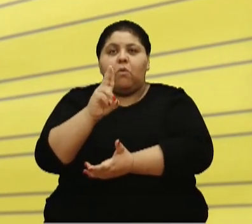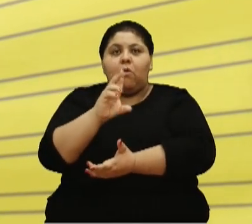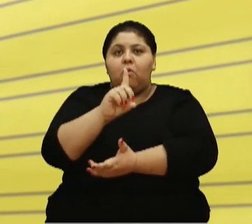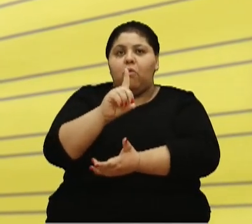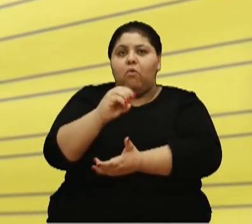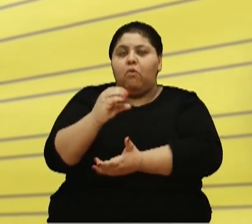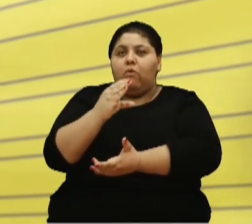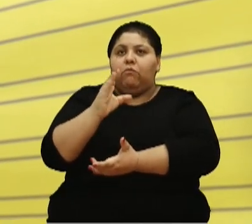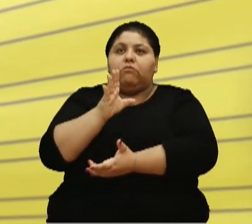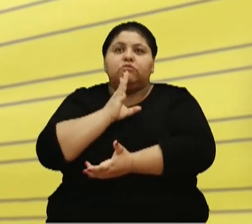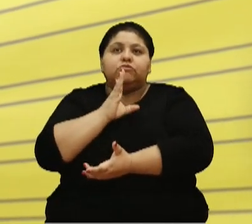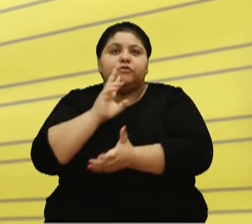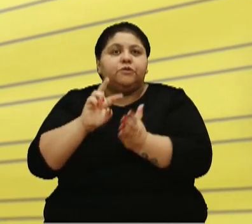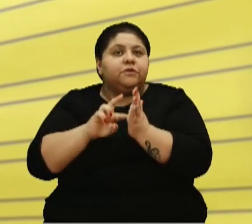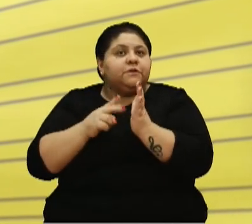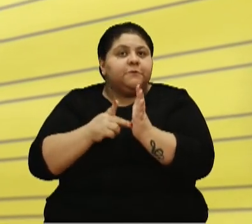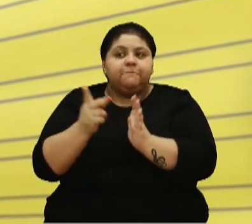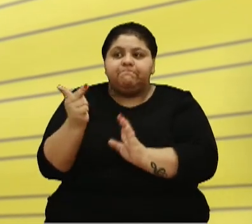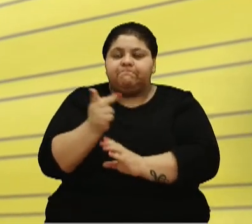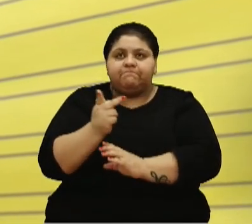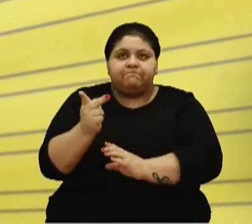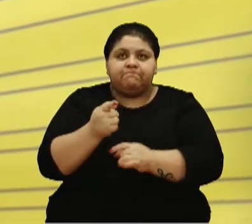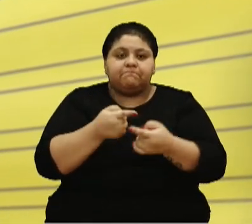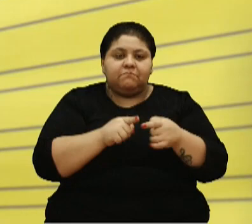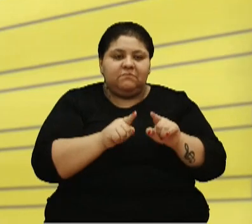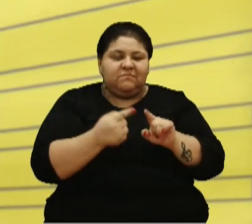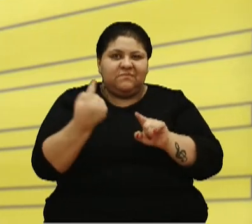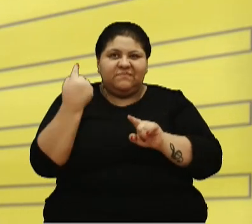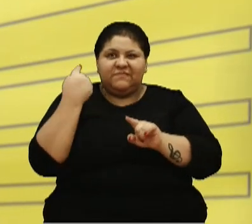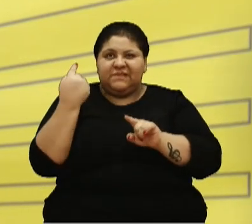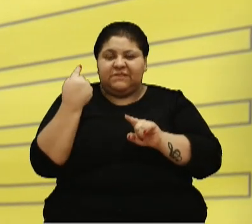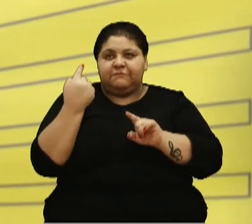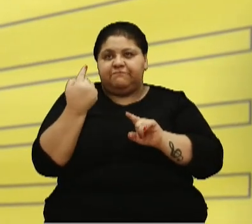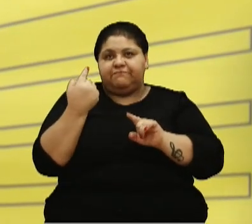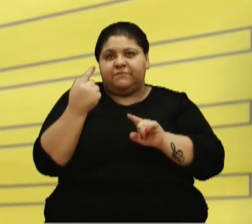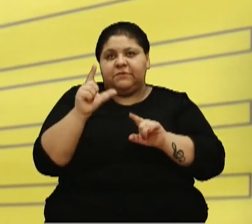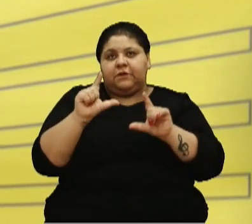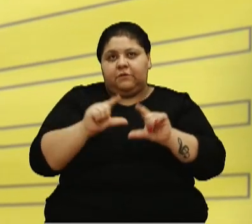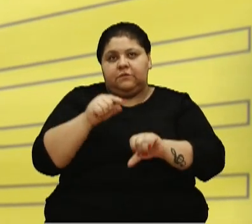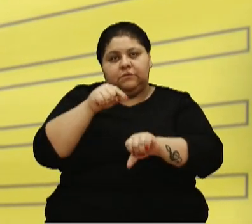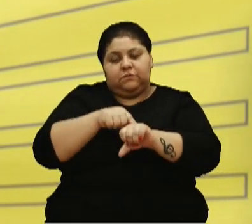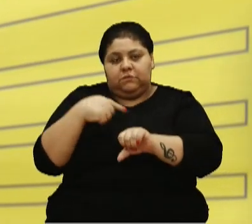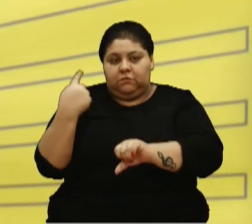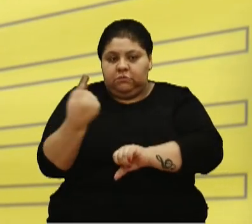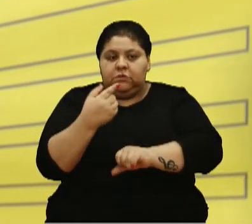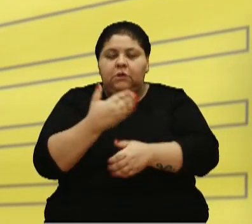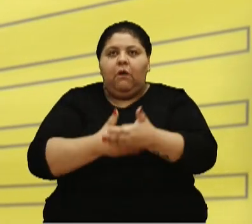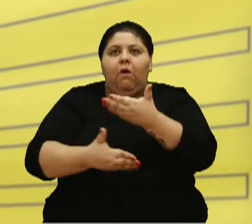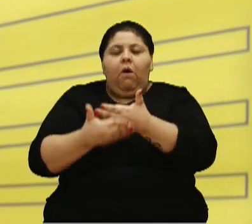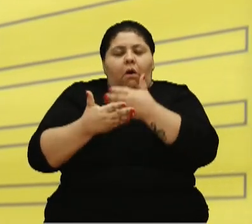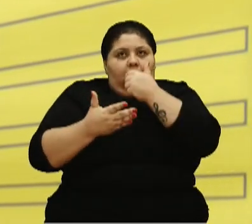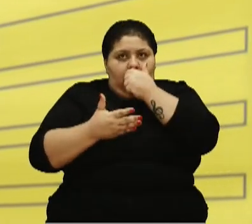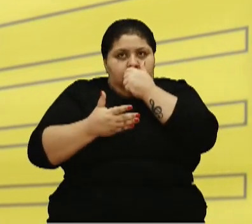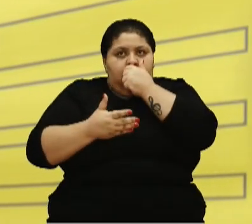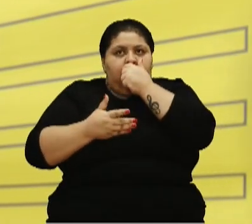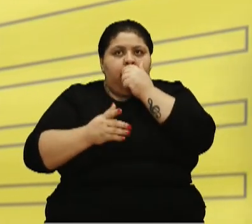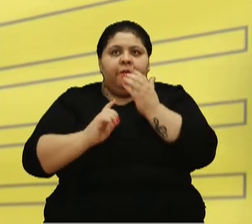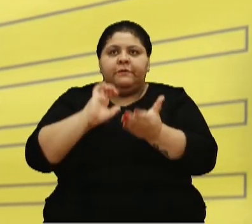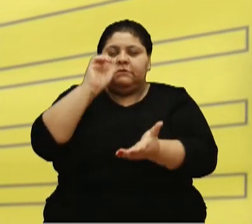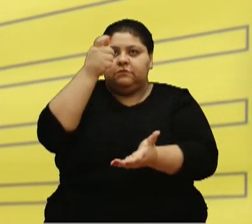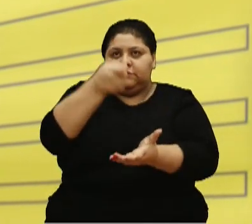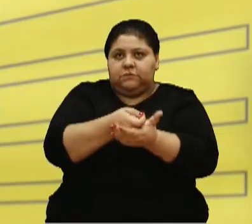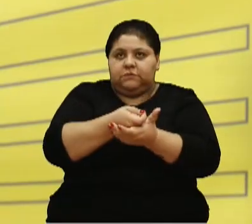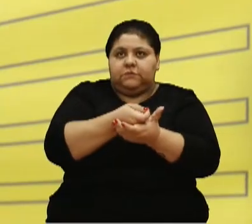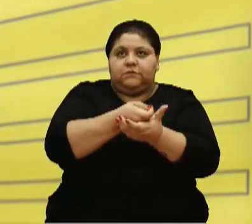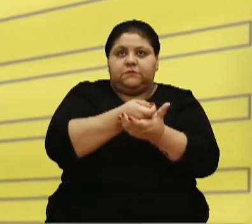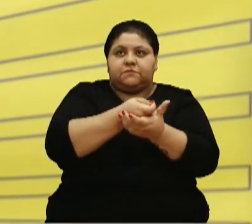nem conhecem o significado disso, mas uma época não tão distante desta, nós todos pagávamos para realizar